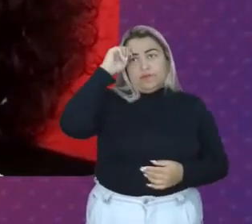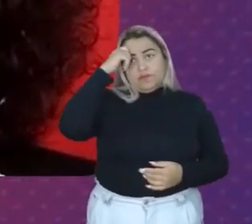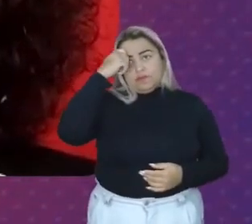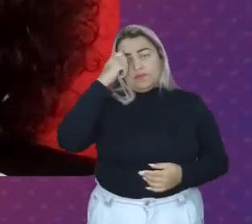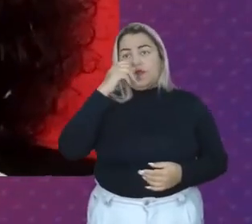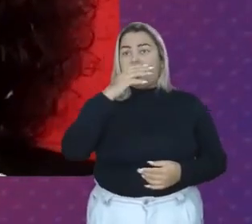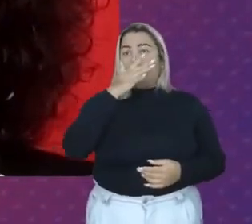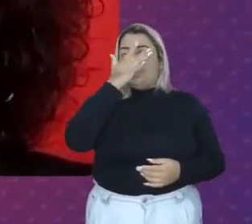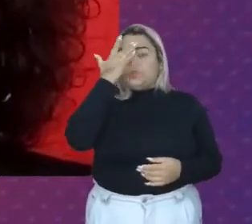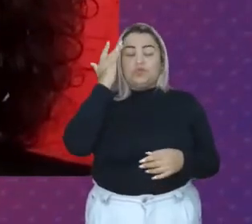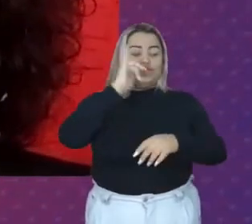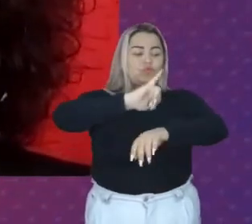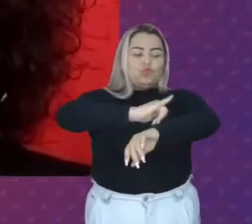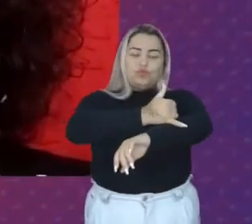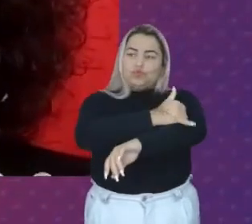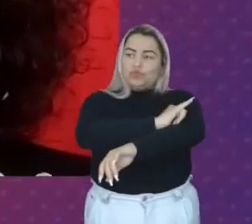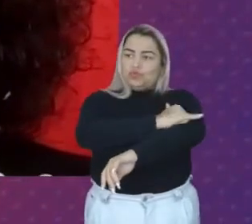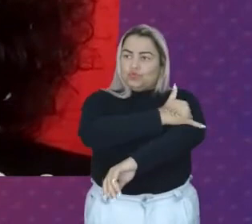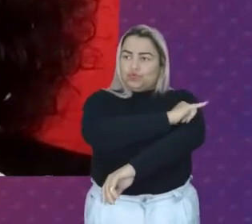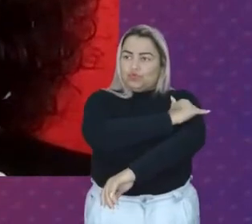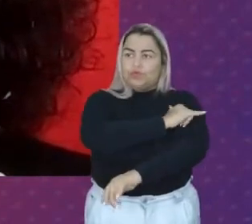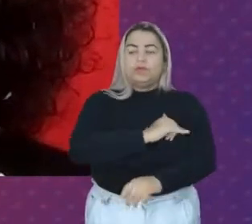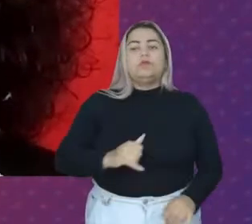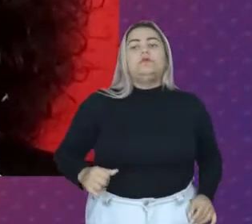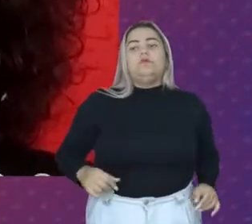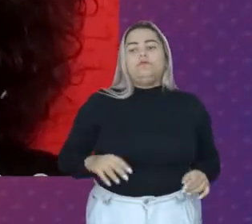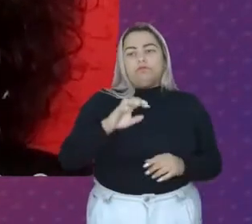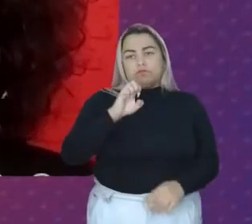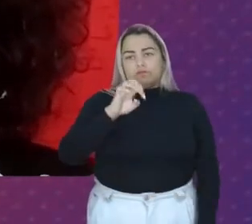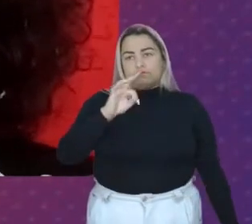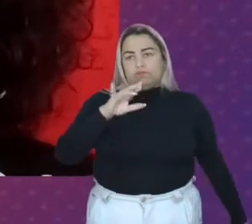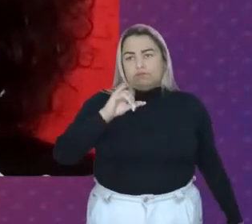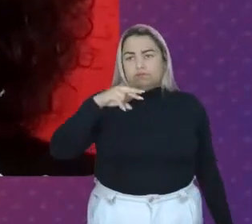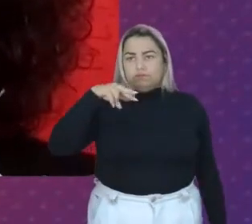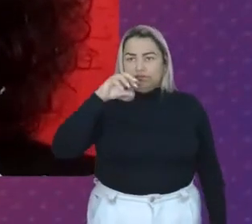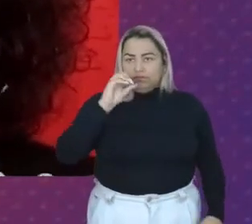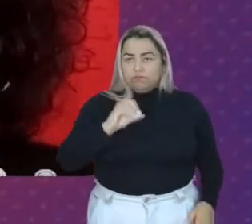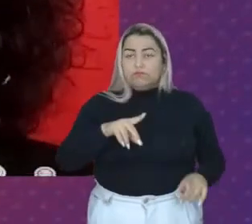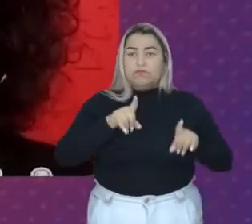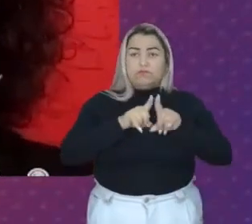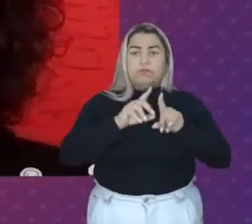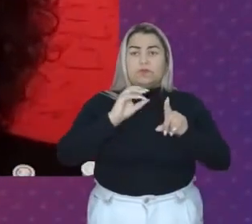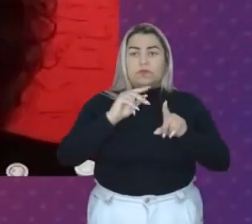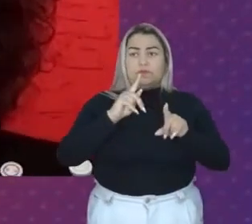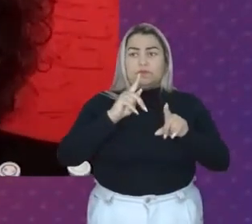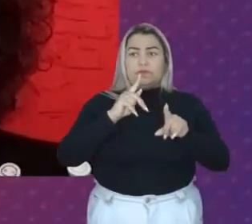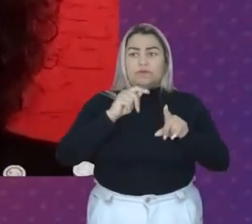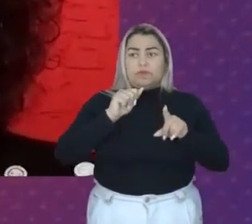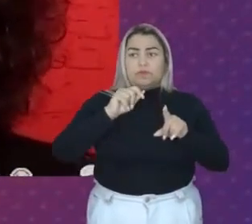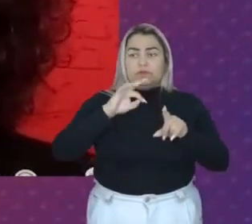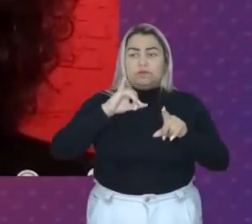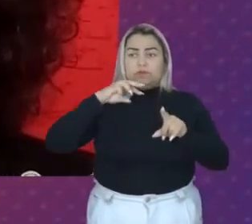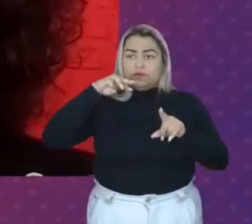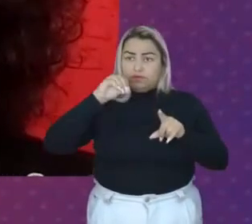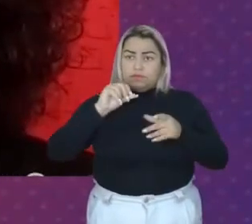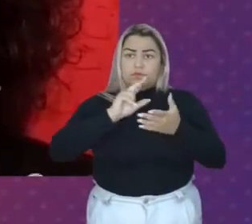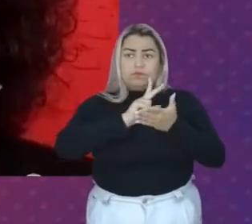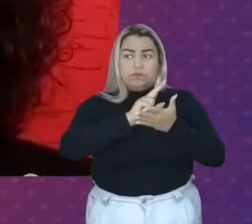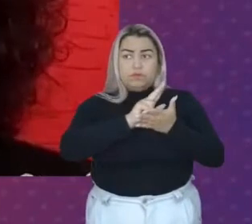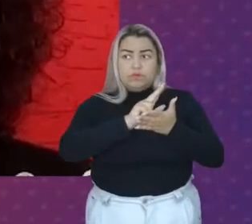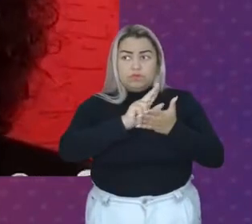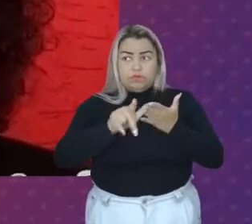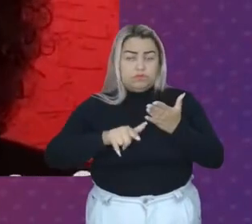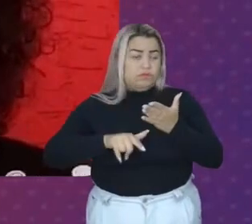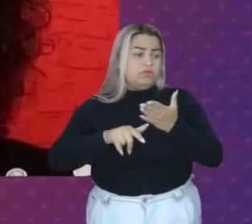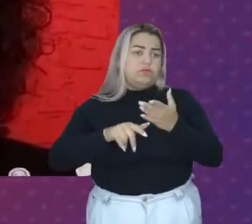aí tem a questão da gordofobia, do etarismo, do capacitismo, e aí a gente colocou a questão da diversidade sexual, daí a